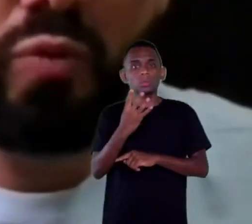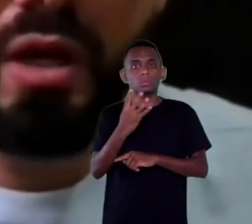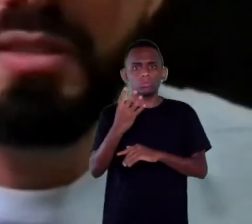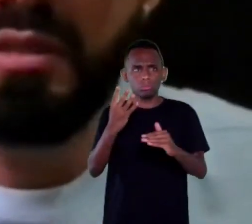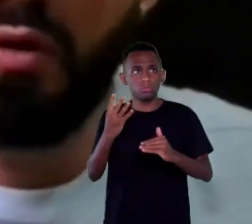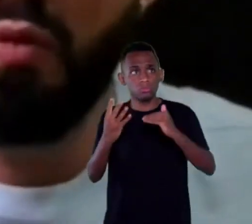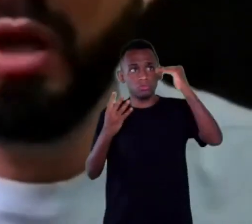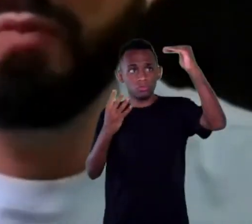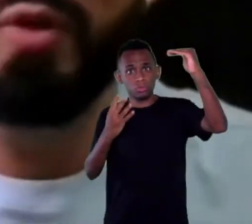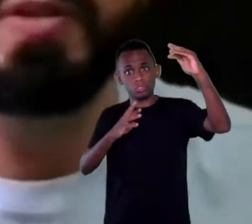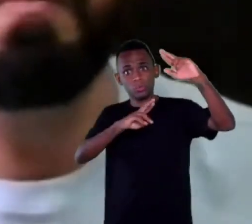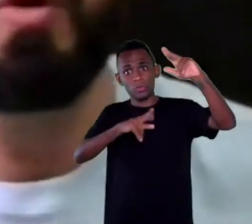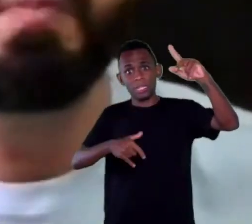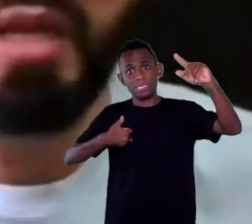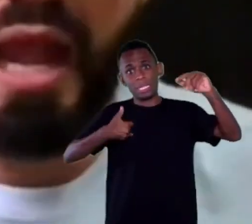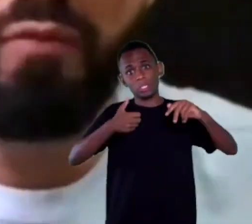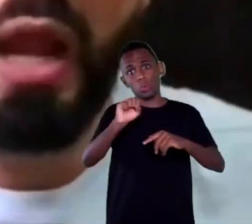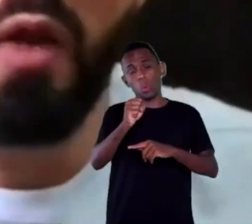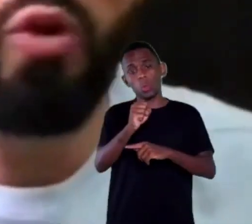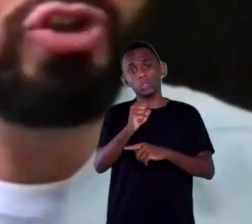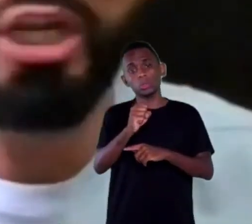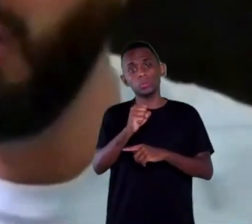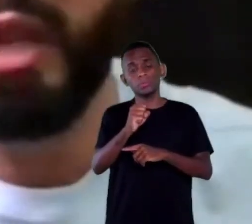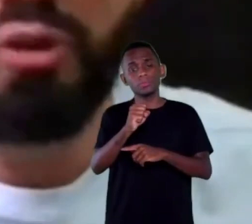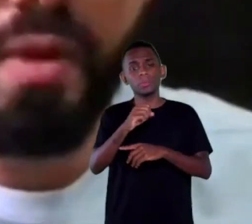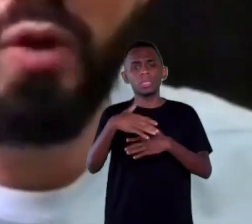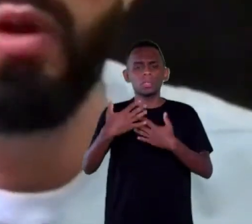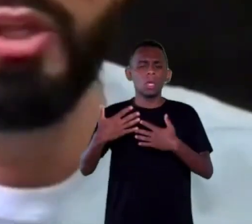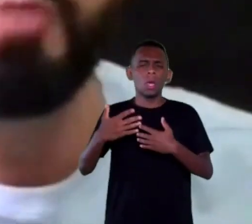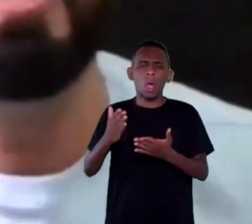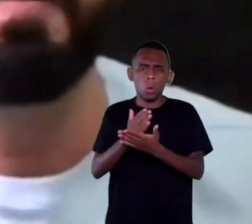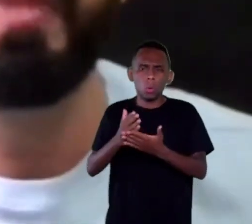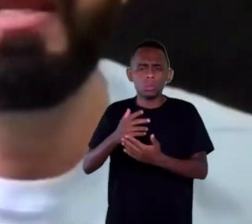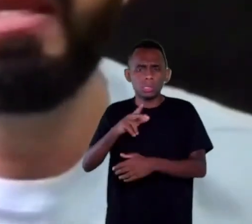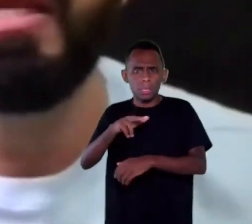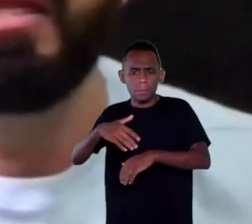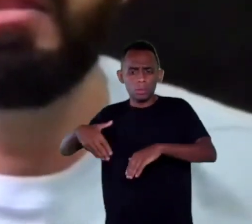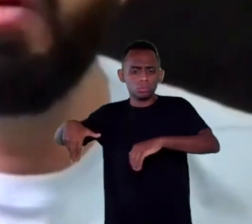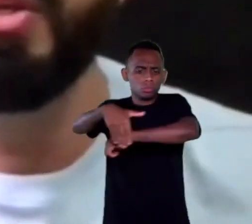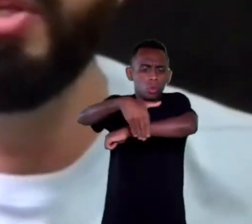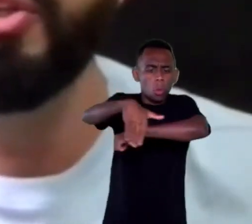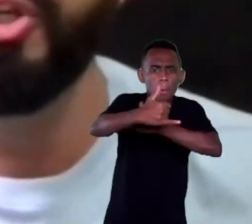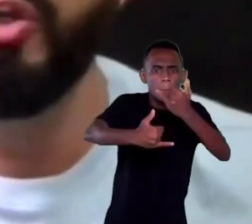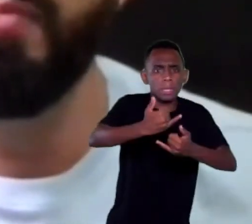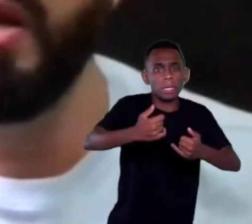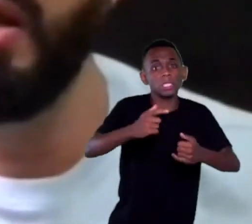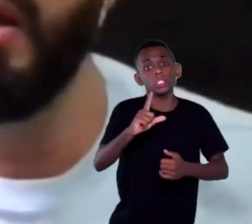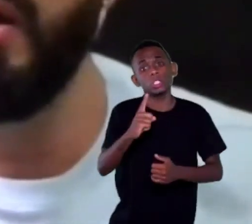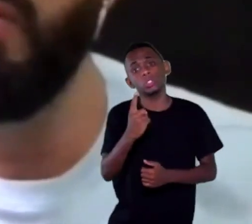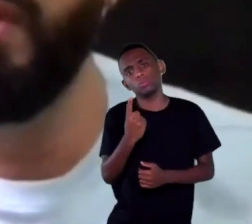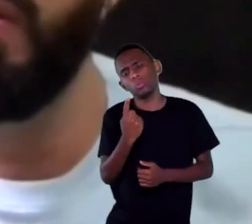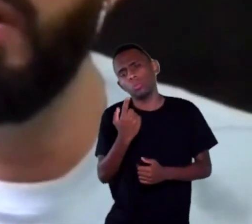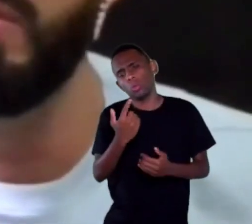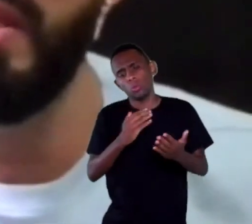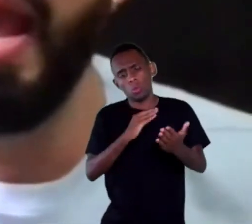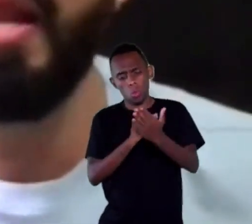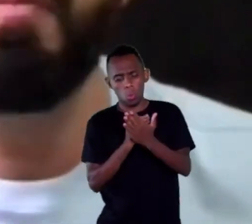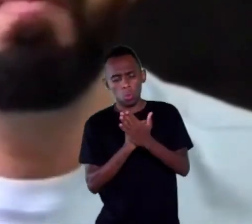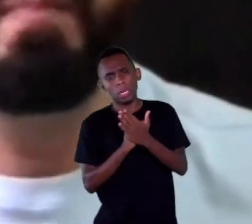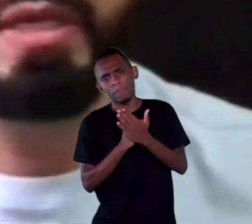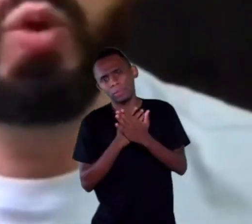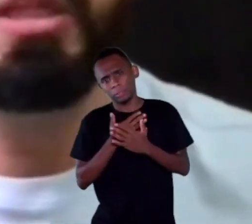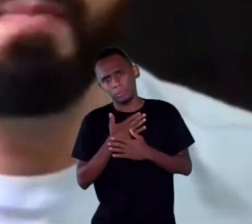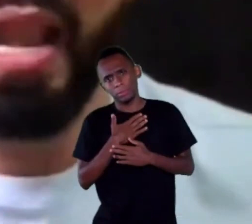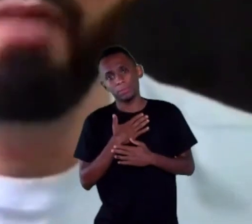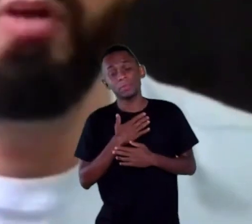diferença de 8 anos, então, enquanto meus irmãos brincavam na rua, eu tinha que ter alguém tomando conta de mim. Então, a gente tinha uma auxiliar,